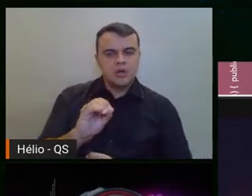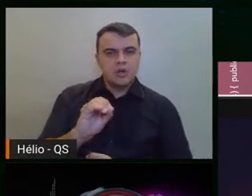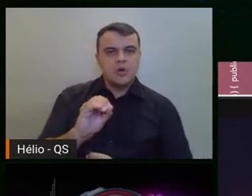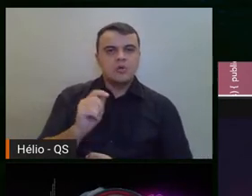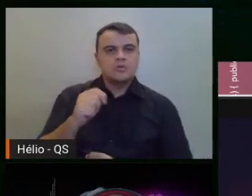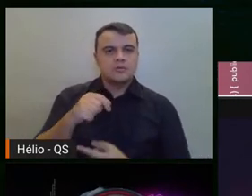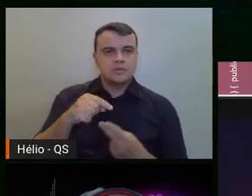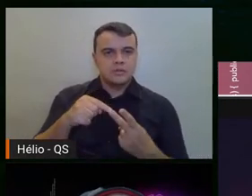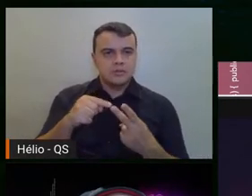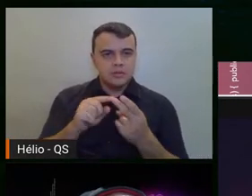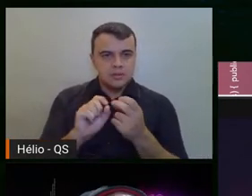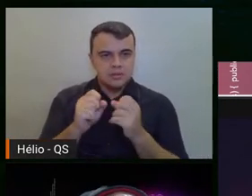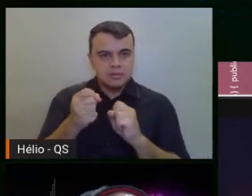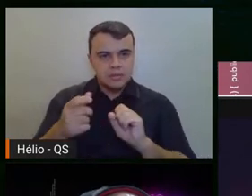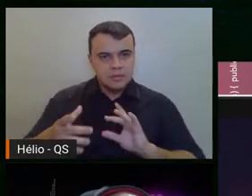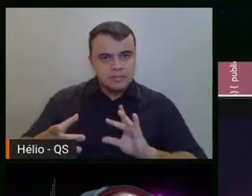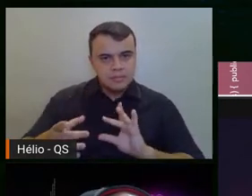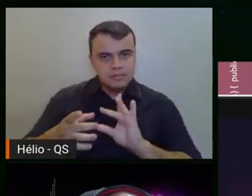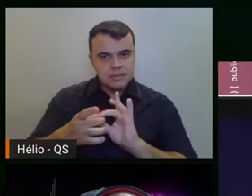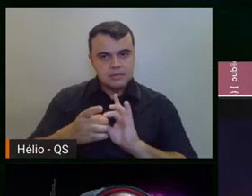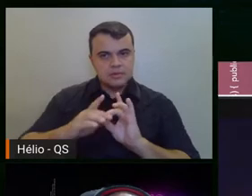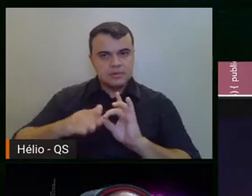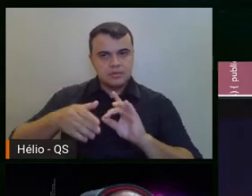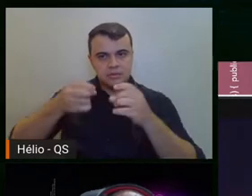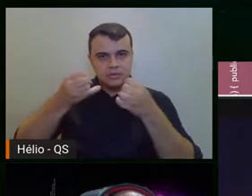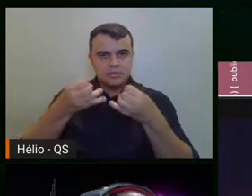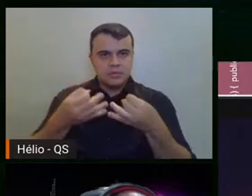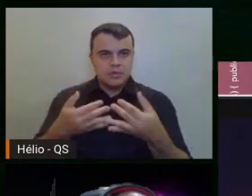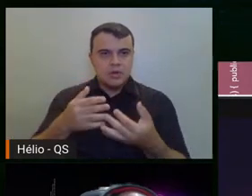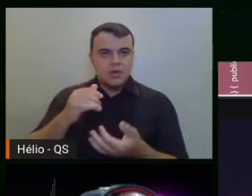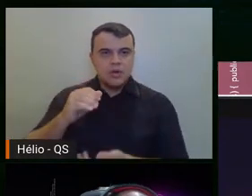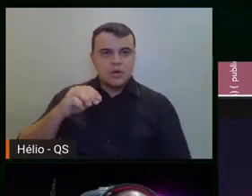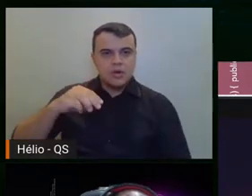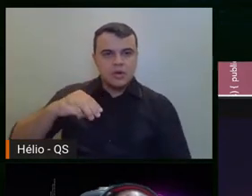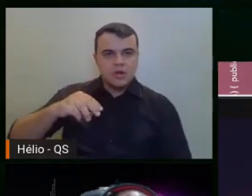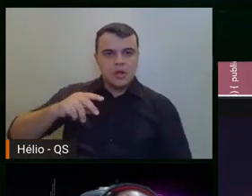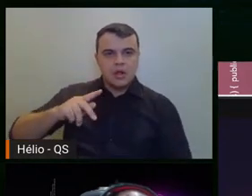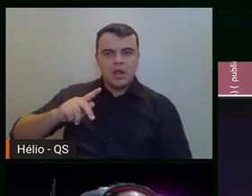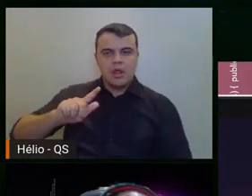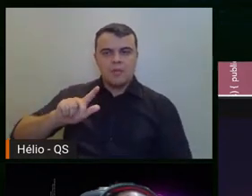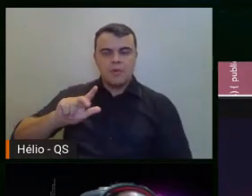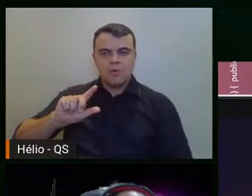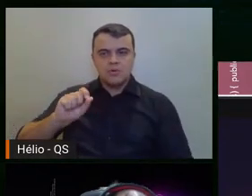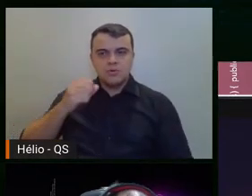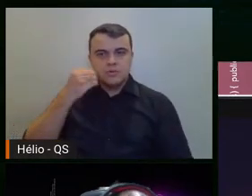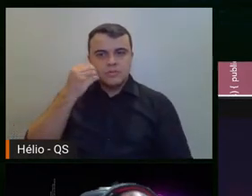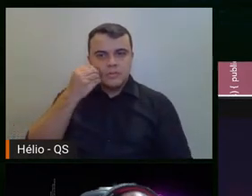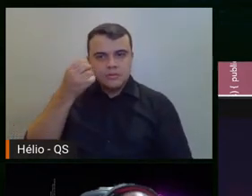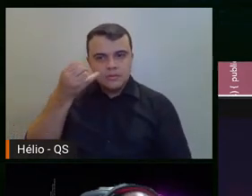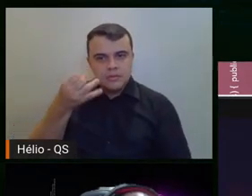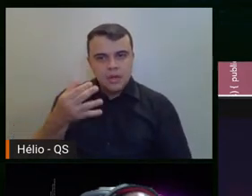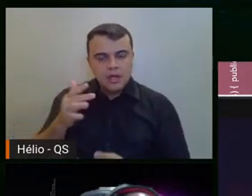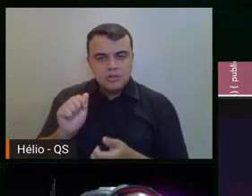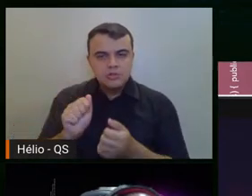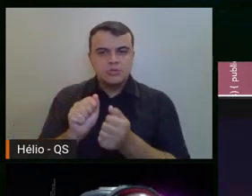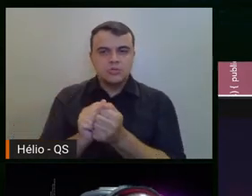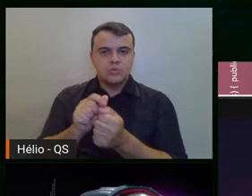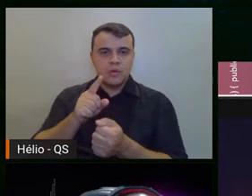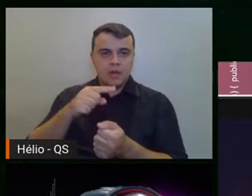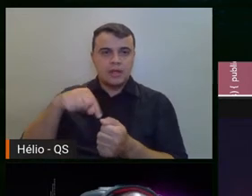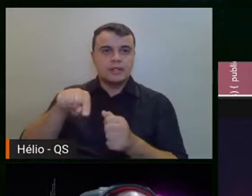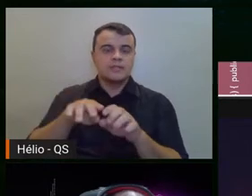pouco sobre também a empresa parceira a gente já comentou um pouco sobre a impulso a gente vai mostrar a experiência incrível que foi criada em parceria com eles